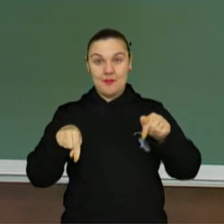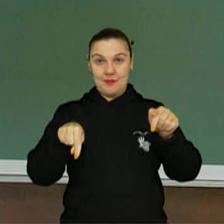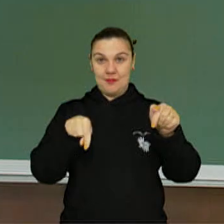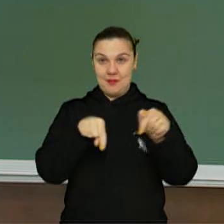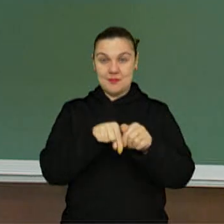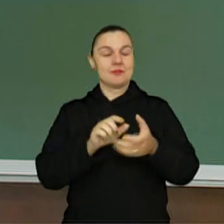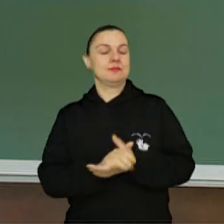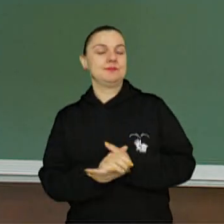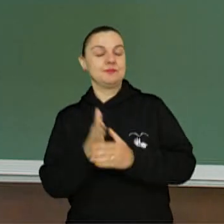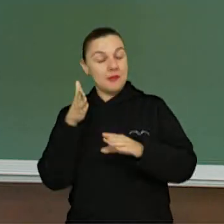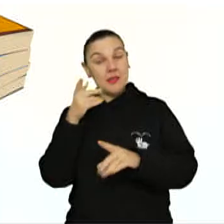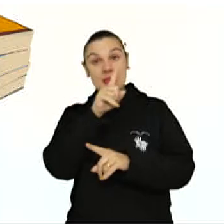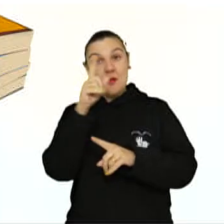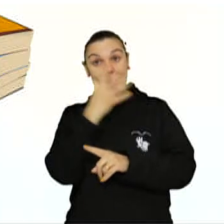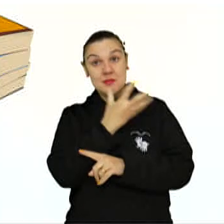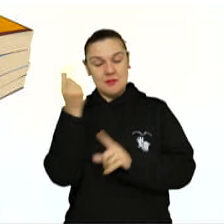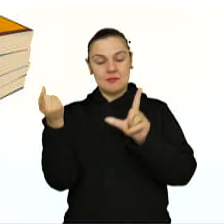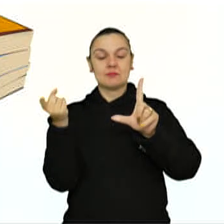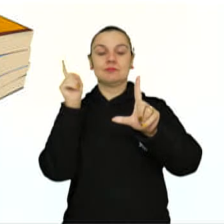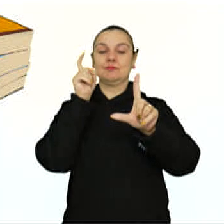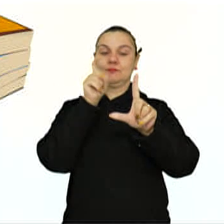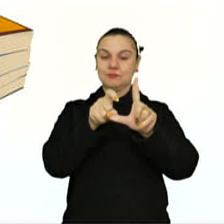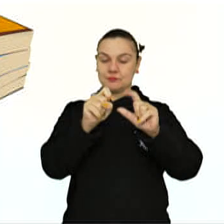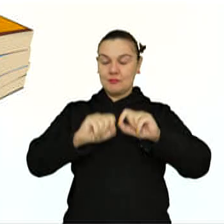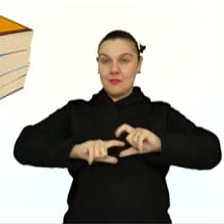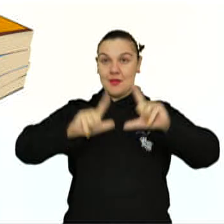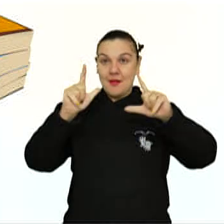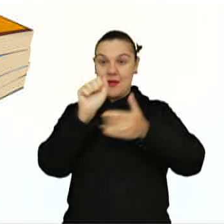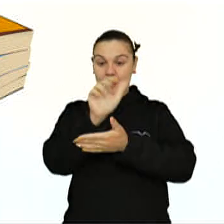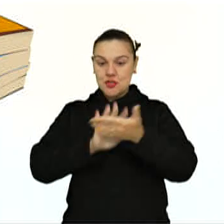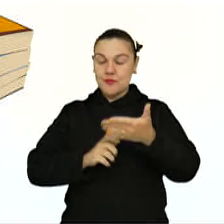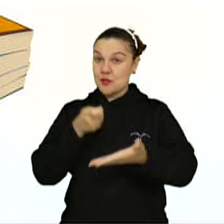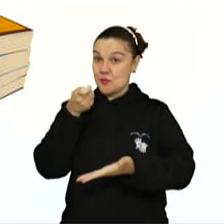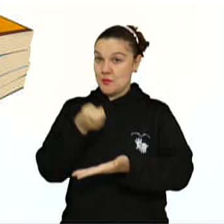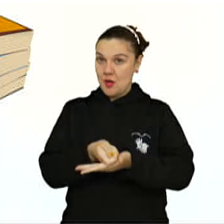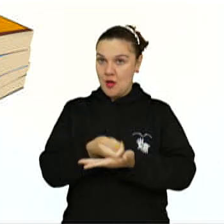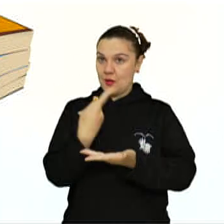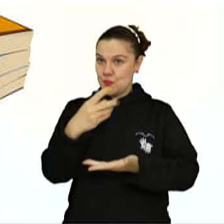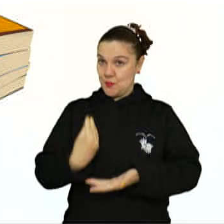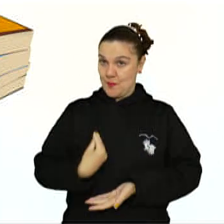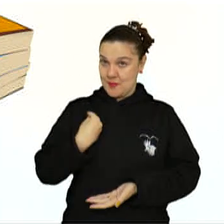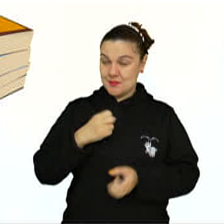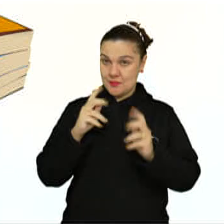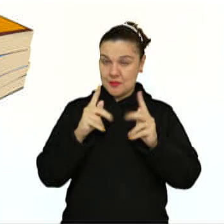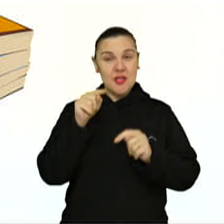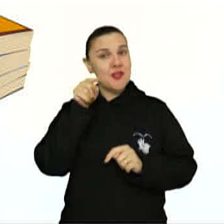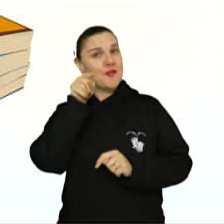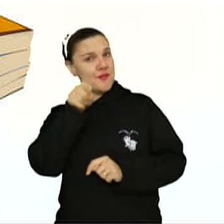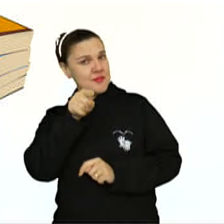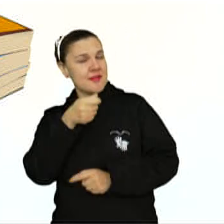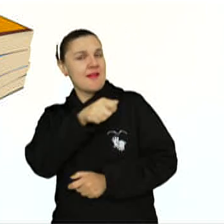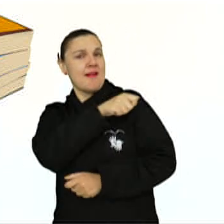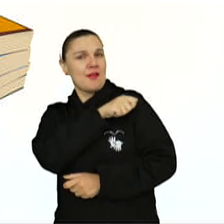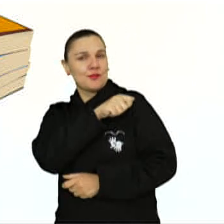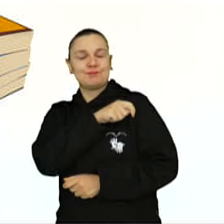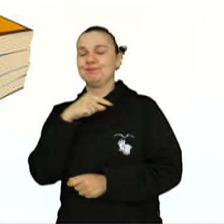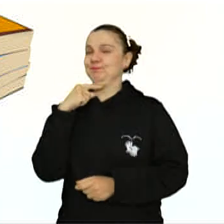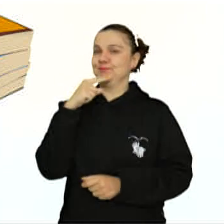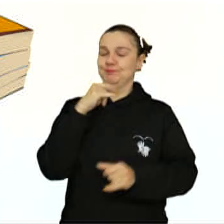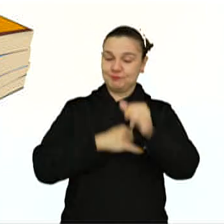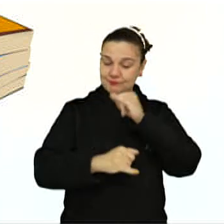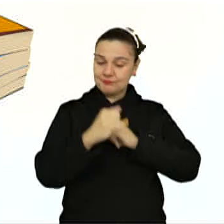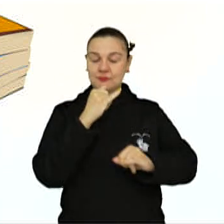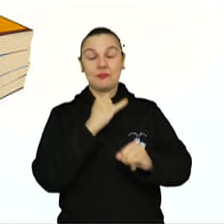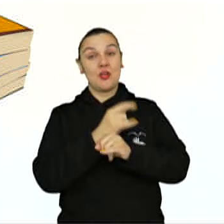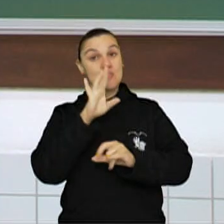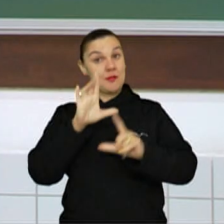pelo Google Classroom, não deixe de clicar no link da atividade obrigatória para validar sua presença. E para você, estudante que está